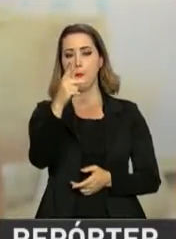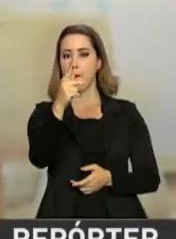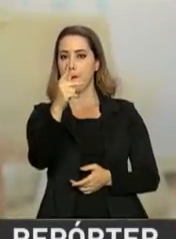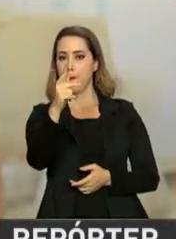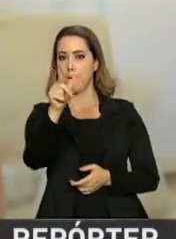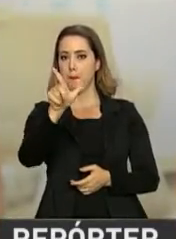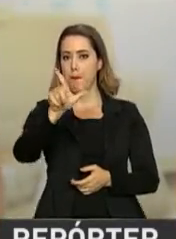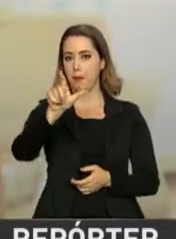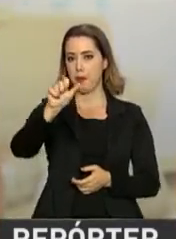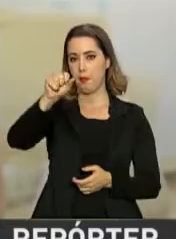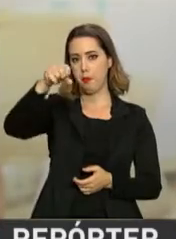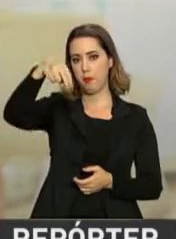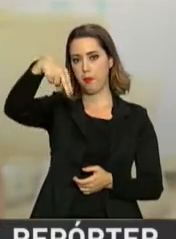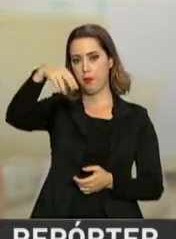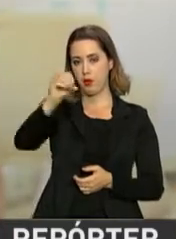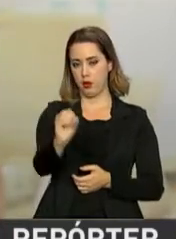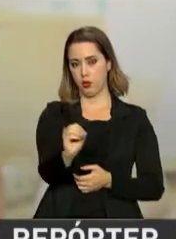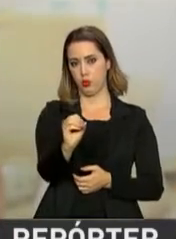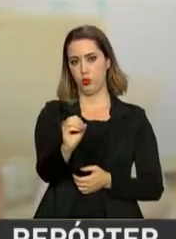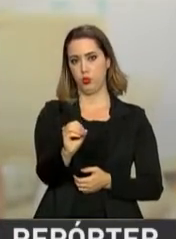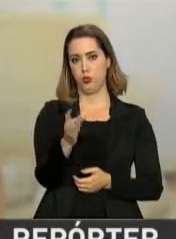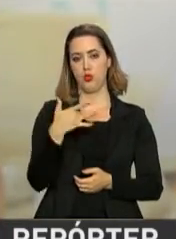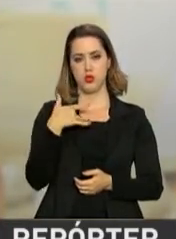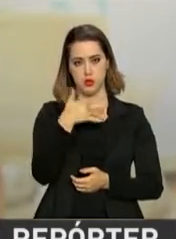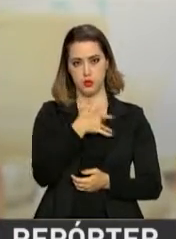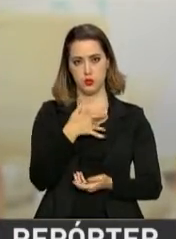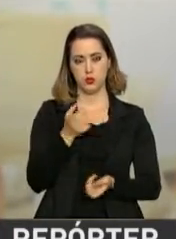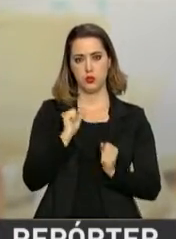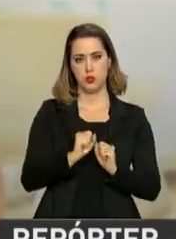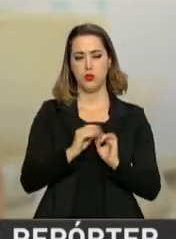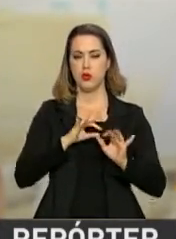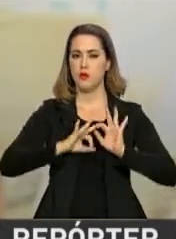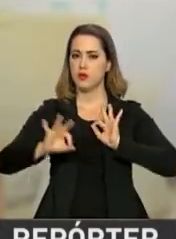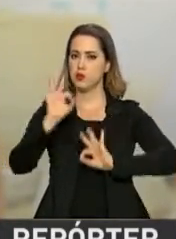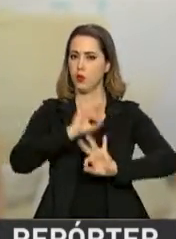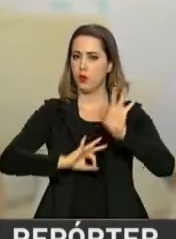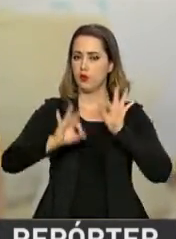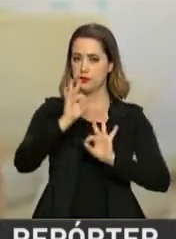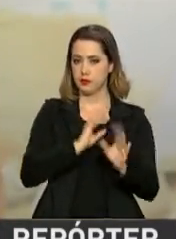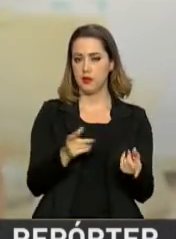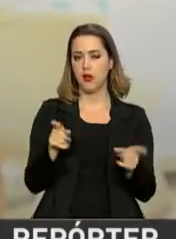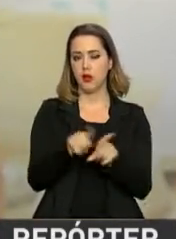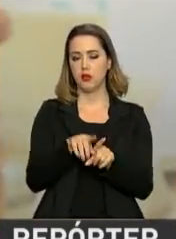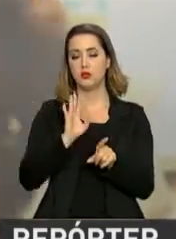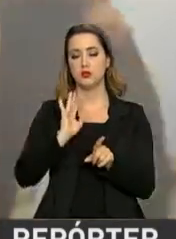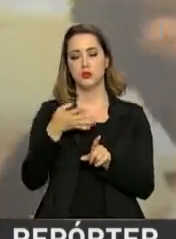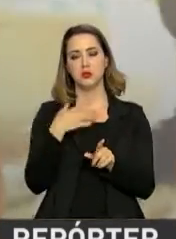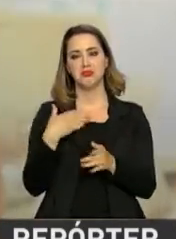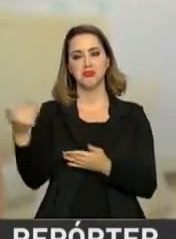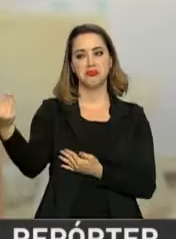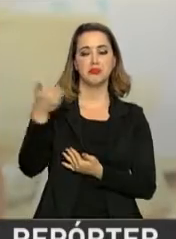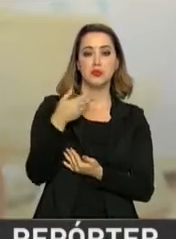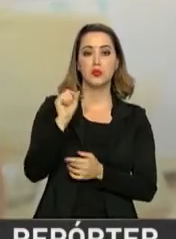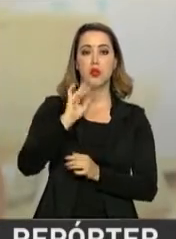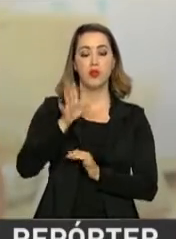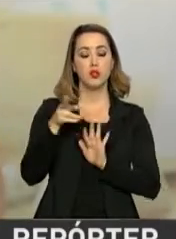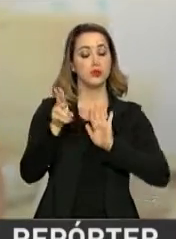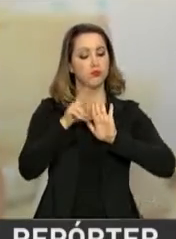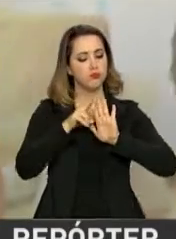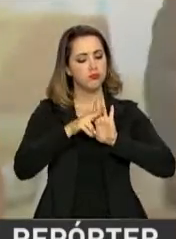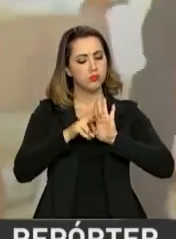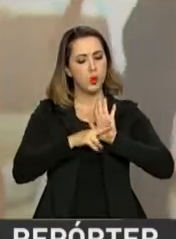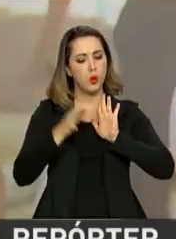uma forma organizada de uma forma que regulatória mente seguisse tudo que a gente preconiza na